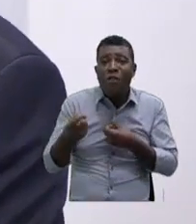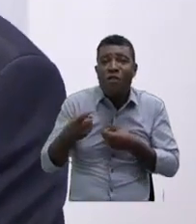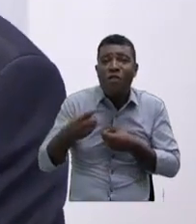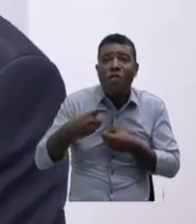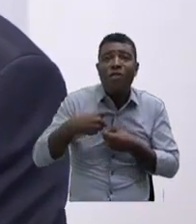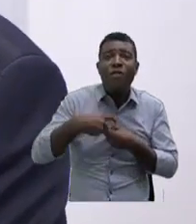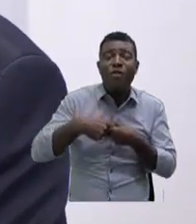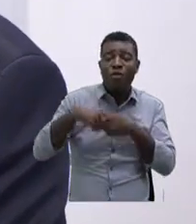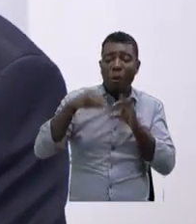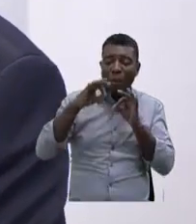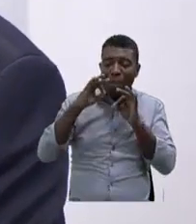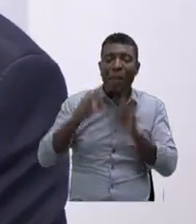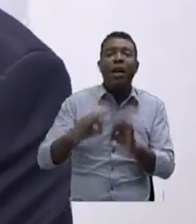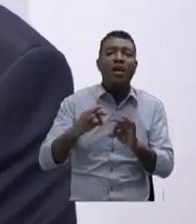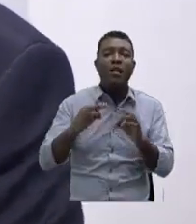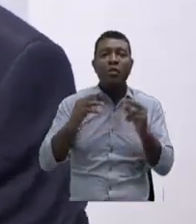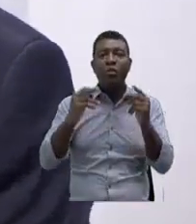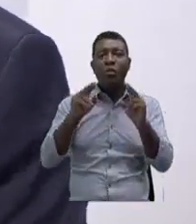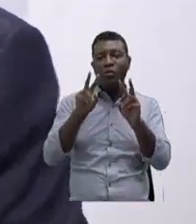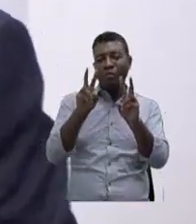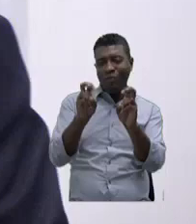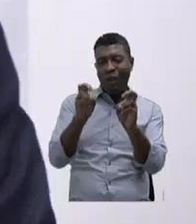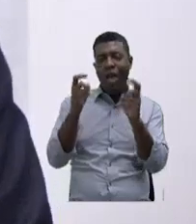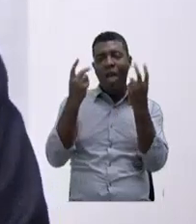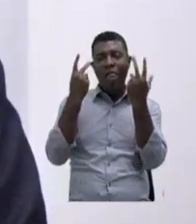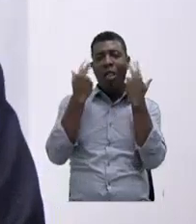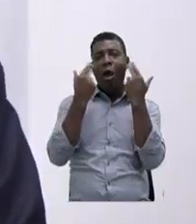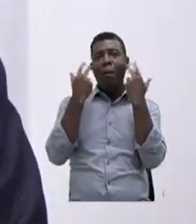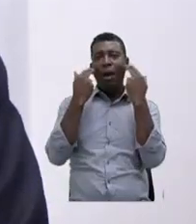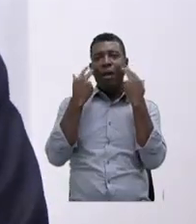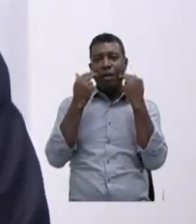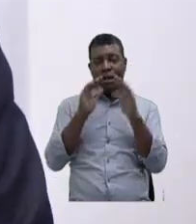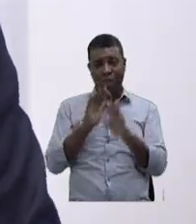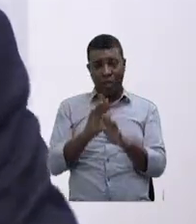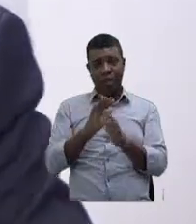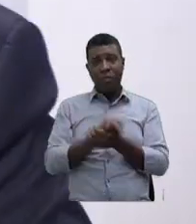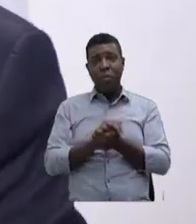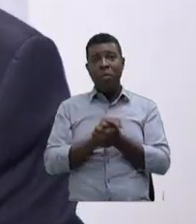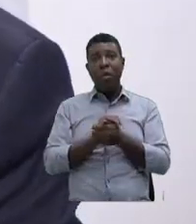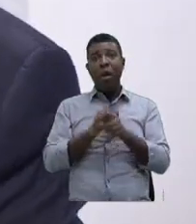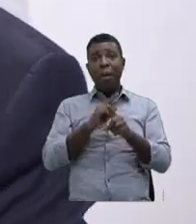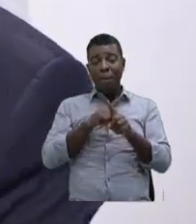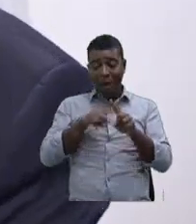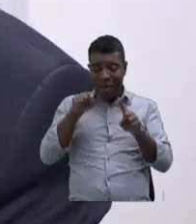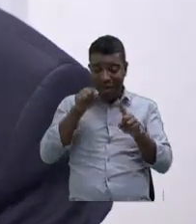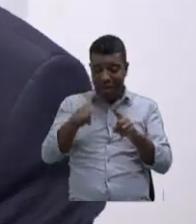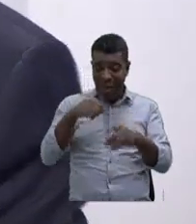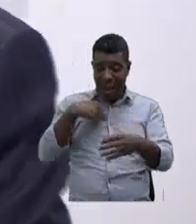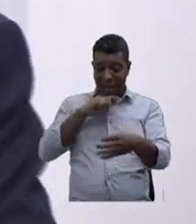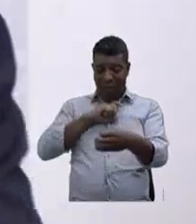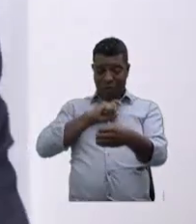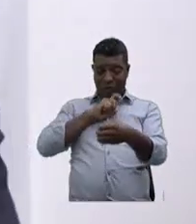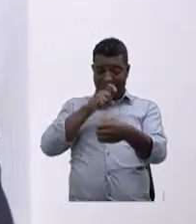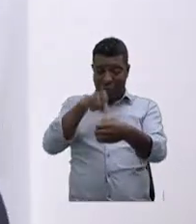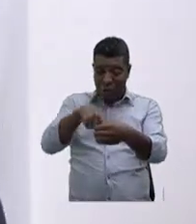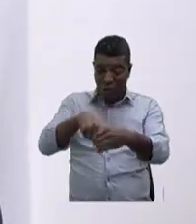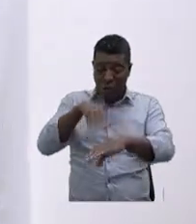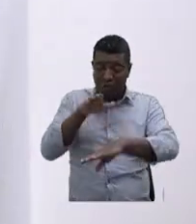assim, à normalidade. Mas esses segmentos da cultura e do turismo voltaram